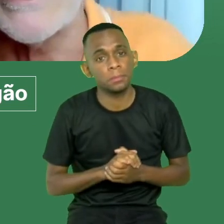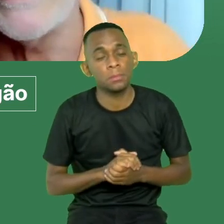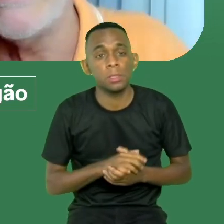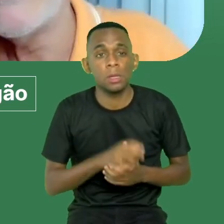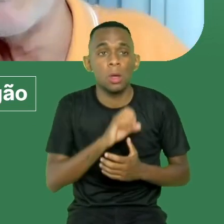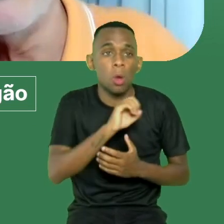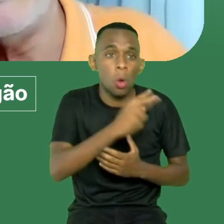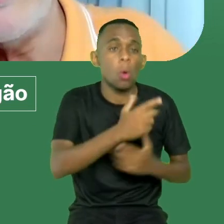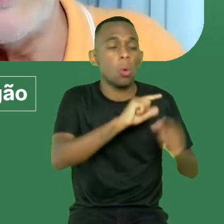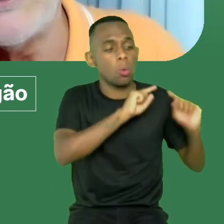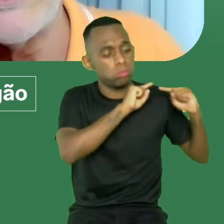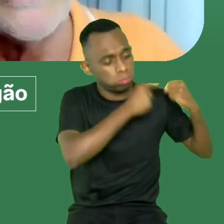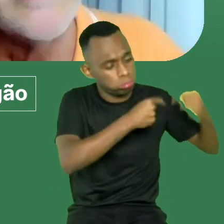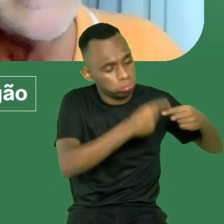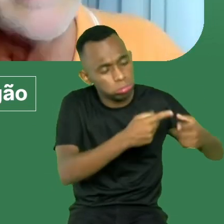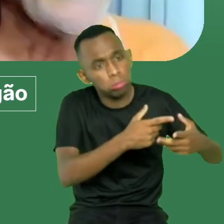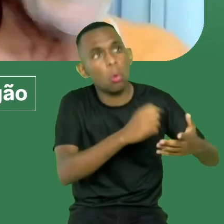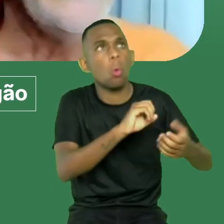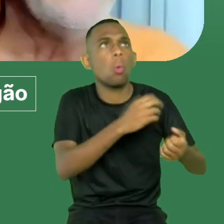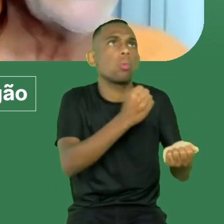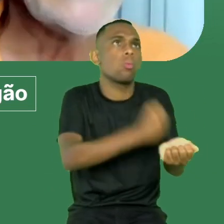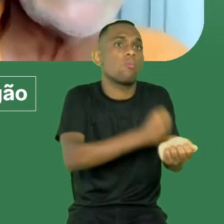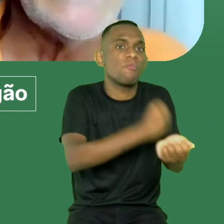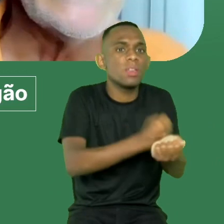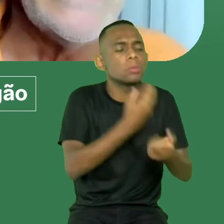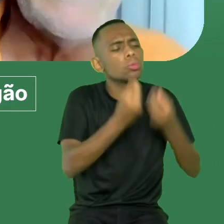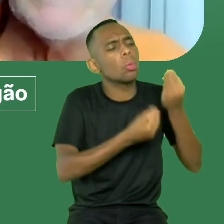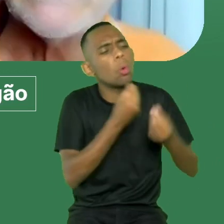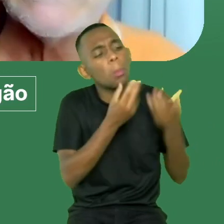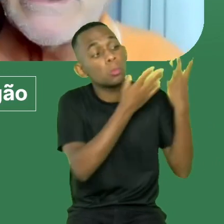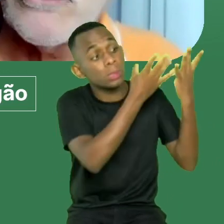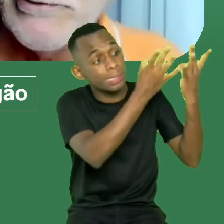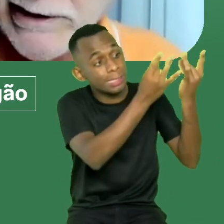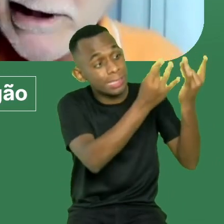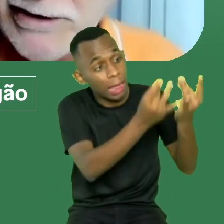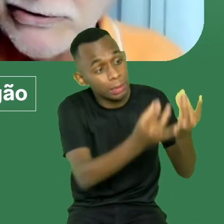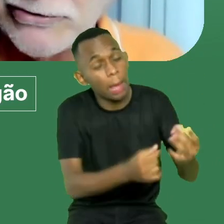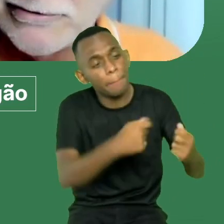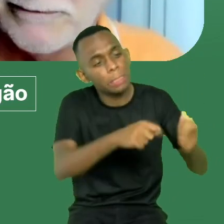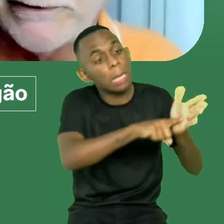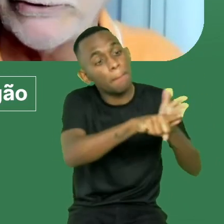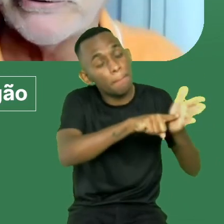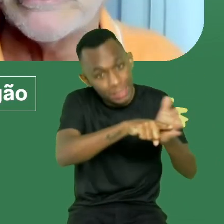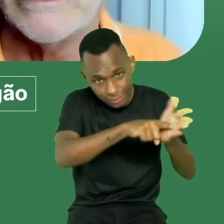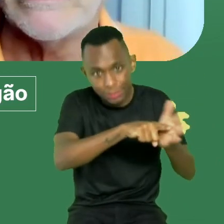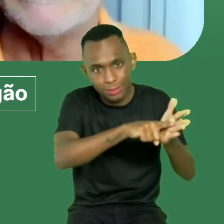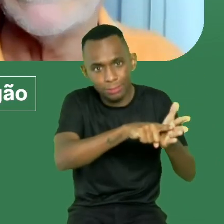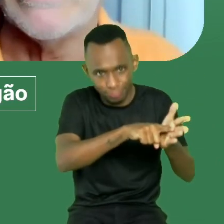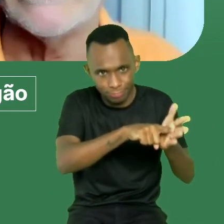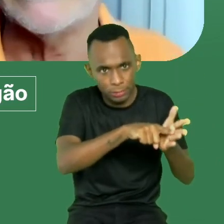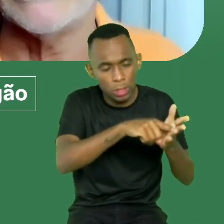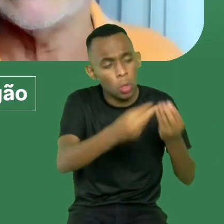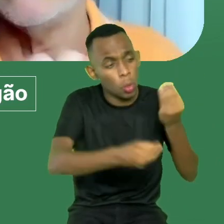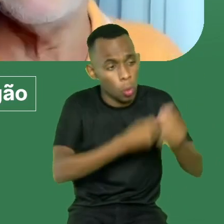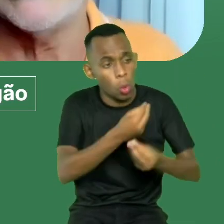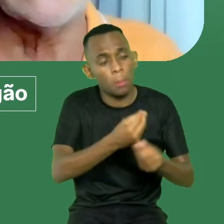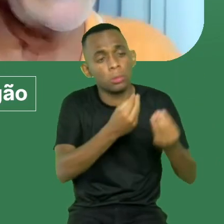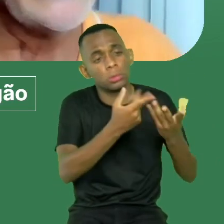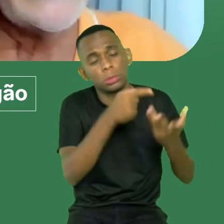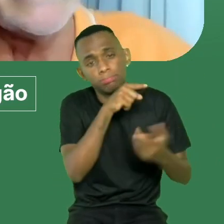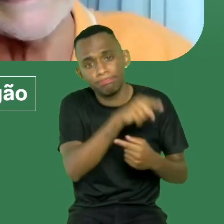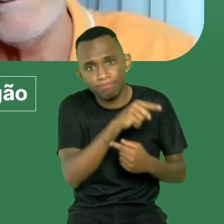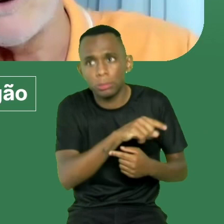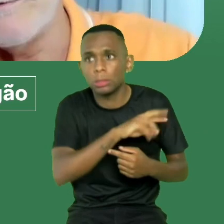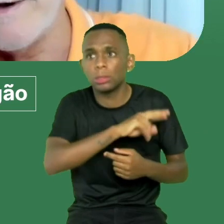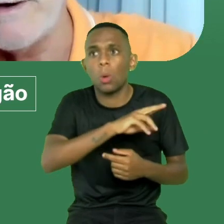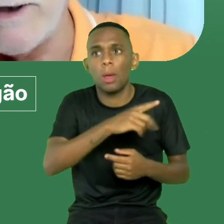patologia qualquer, um vício. Aí você tem que pesquisar como é que é isso na pessoa, né? Porque não é você,